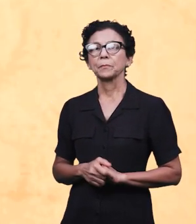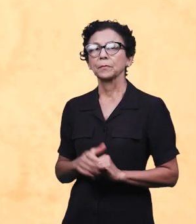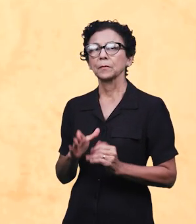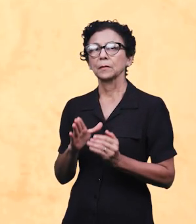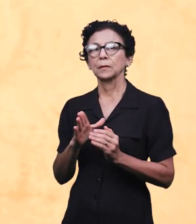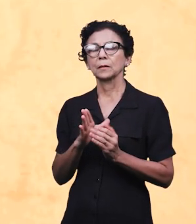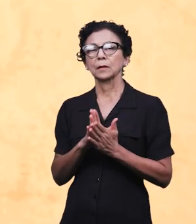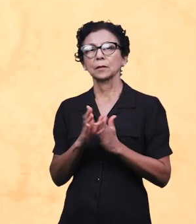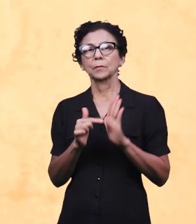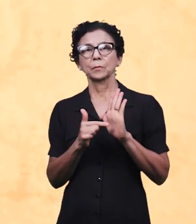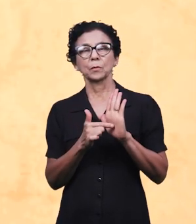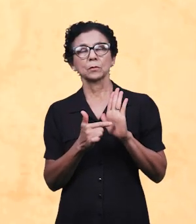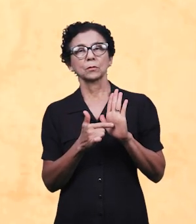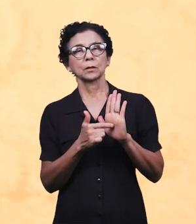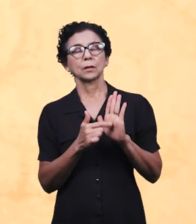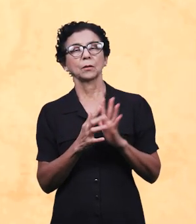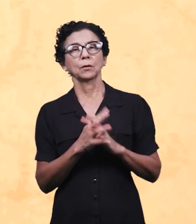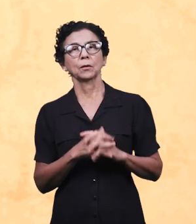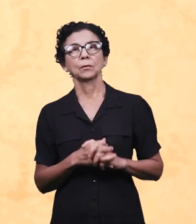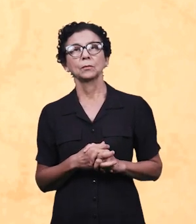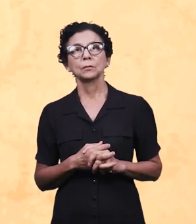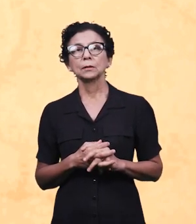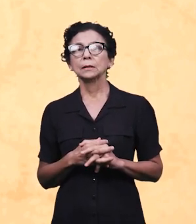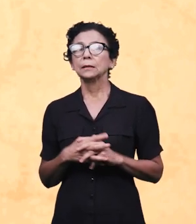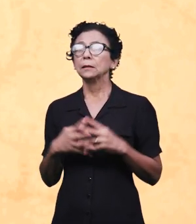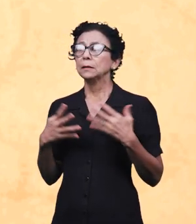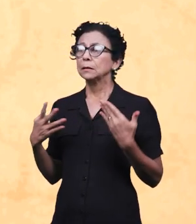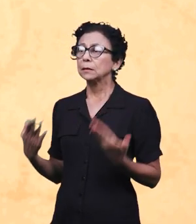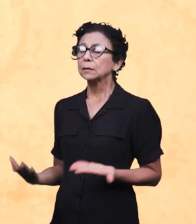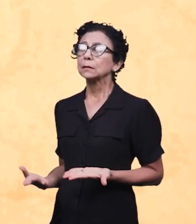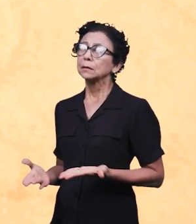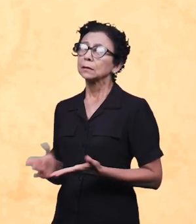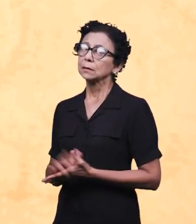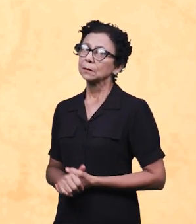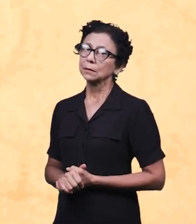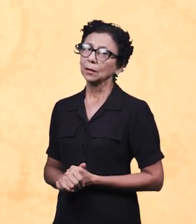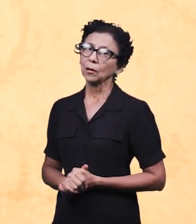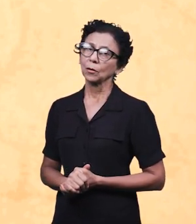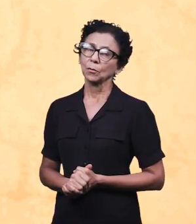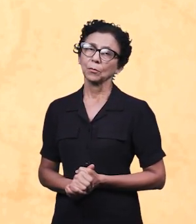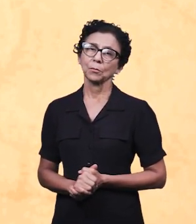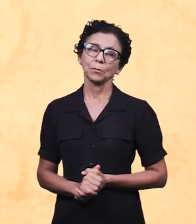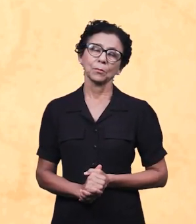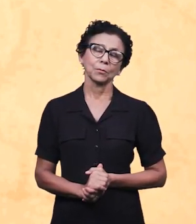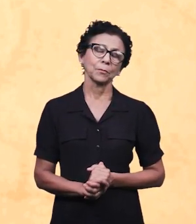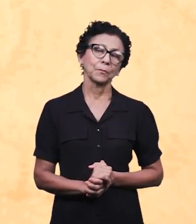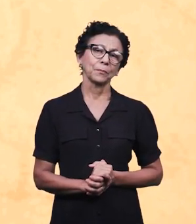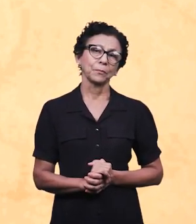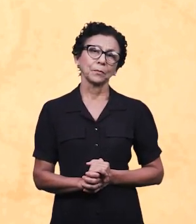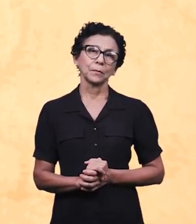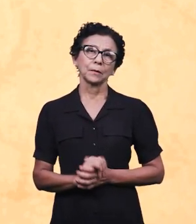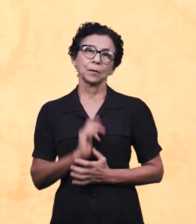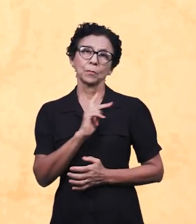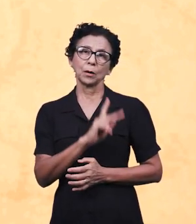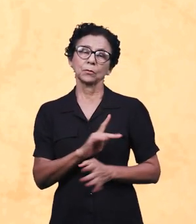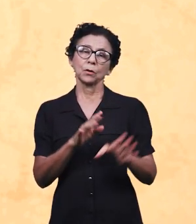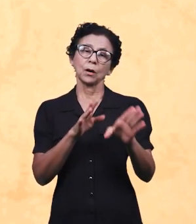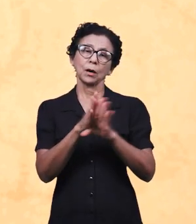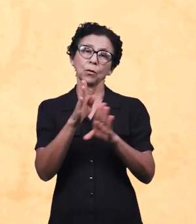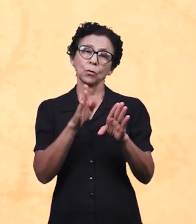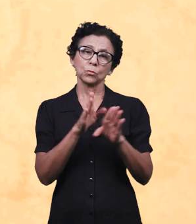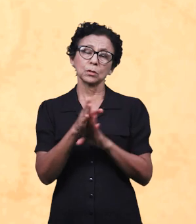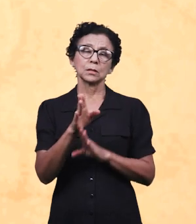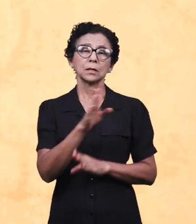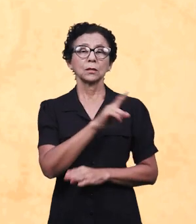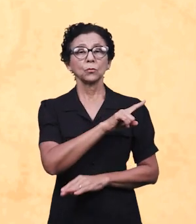assim: portanto, exorto-vos a que comais alguma coisa, pois é para a vossa saúde, porque